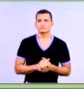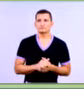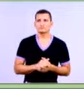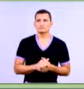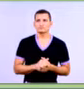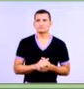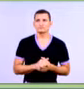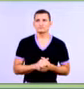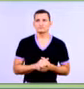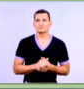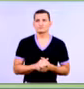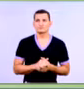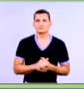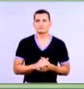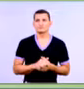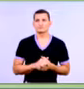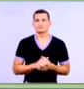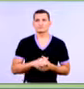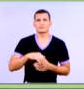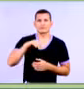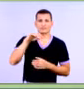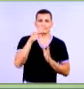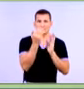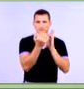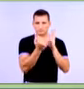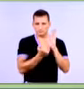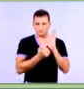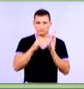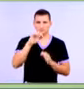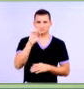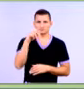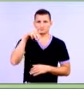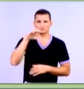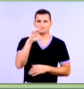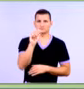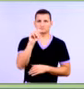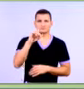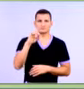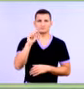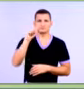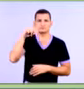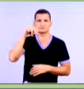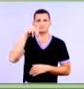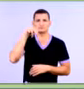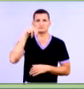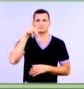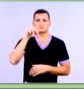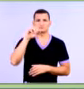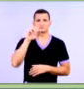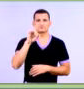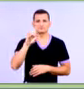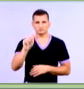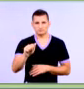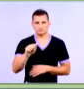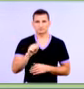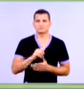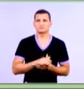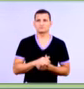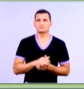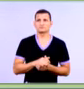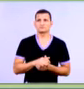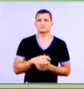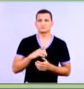lista simplesmente encadeada, que eu tenho o encadeamento do próximo. Né? E aqui eu tenho uma